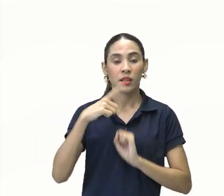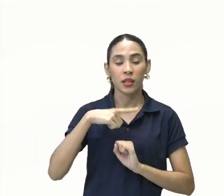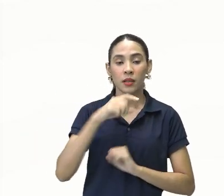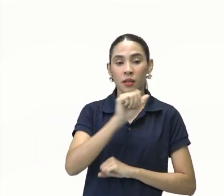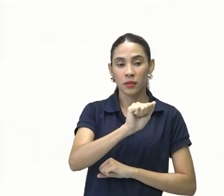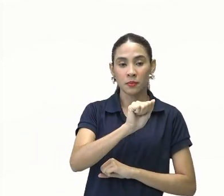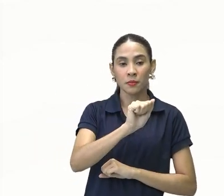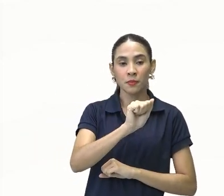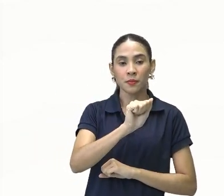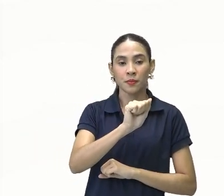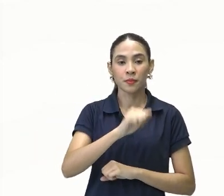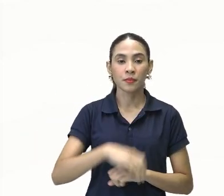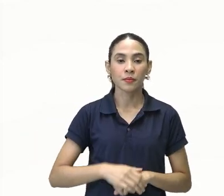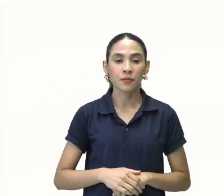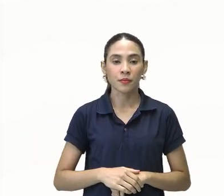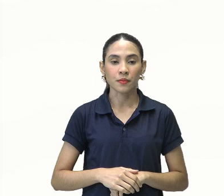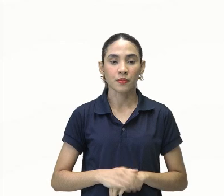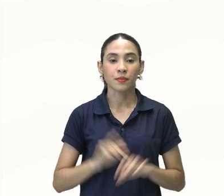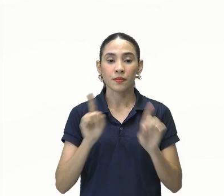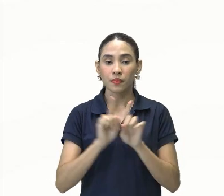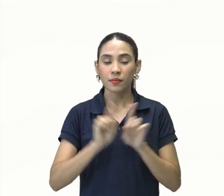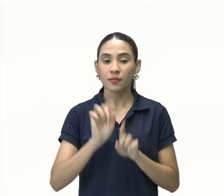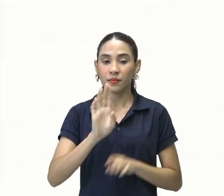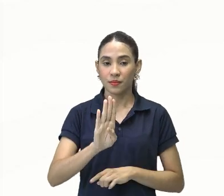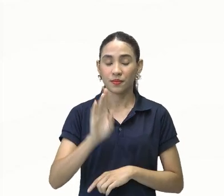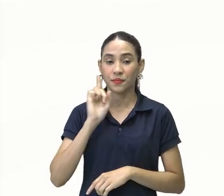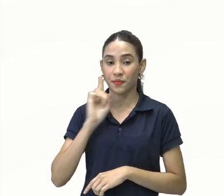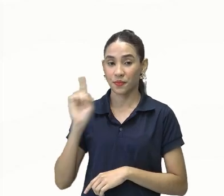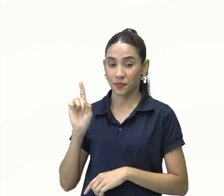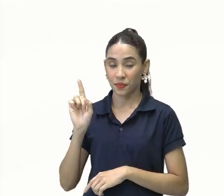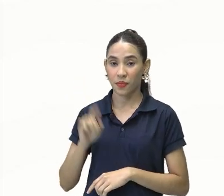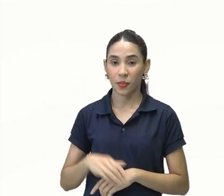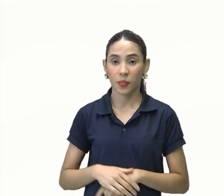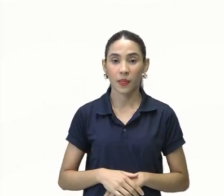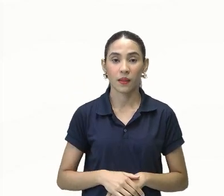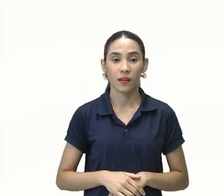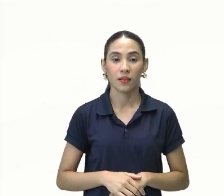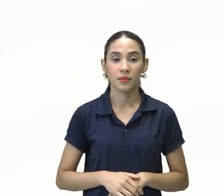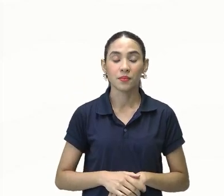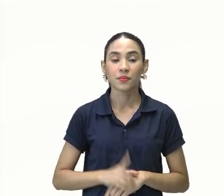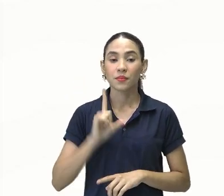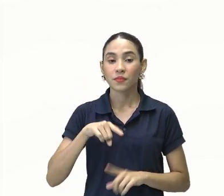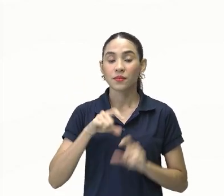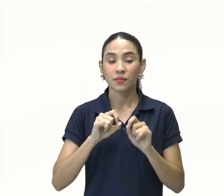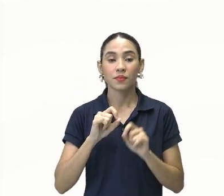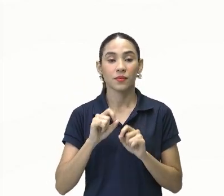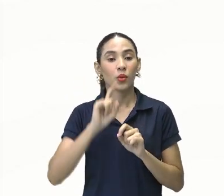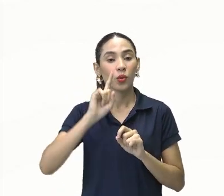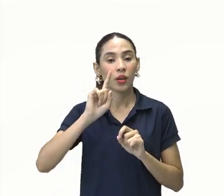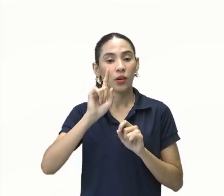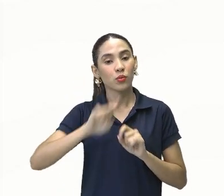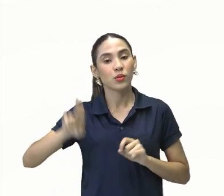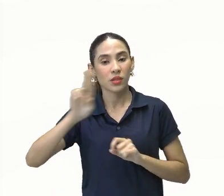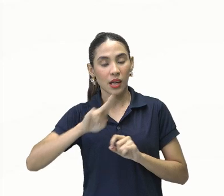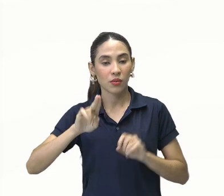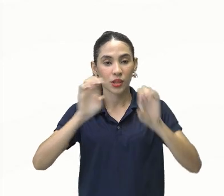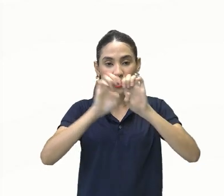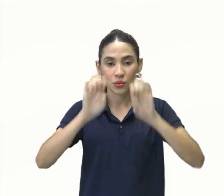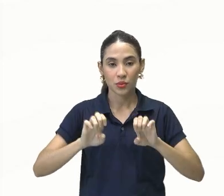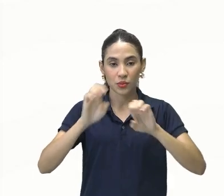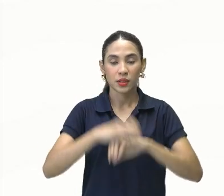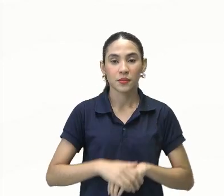A e B. Tá bom? Que é exatamente como a gente simboliza na nossa